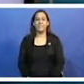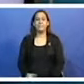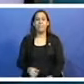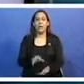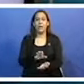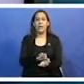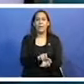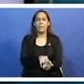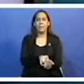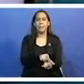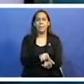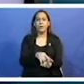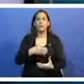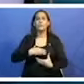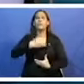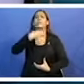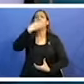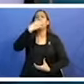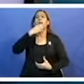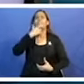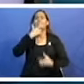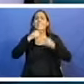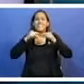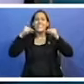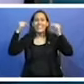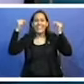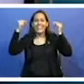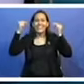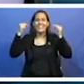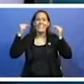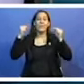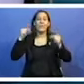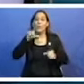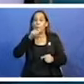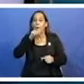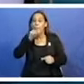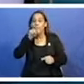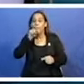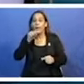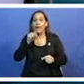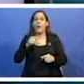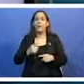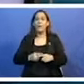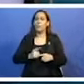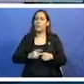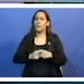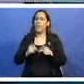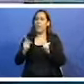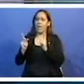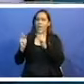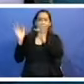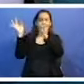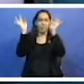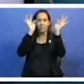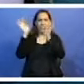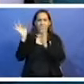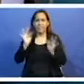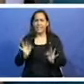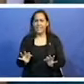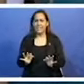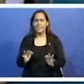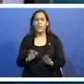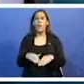Hipopótamo sorrindo, girafa sorrindo, todo mundo sorrindo, se divertindo. Por que que eles estavam todos alegres assim?